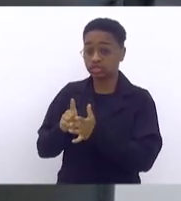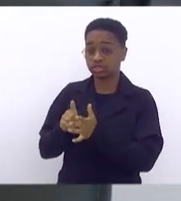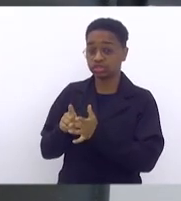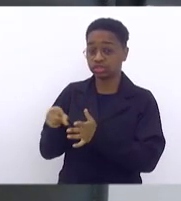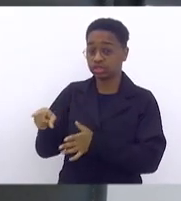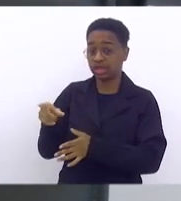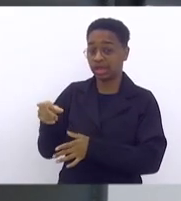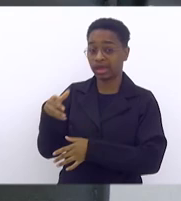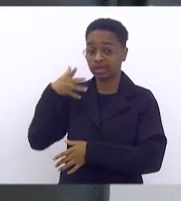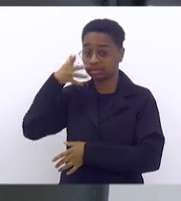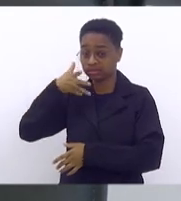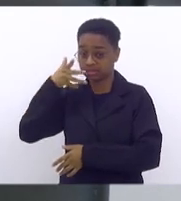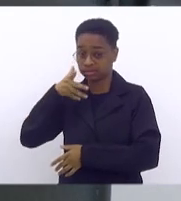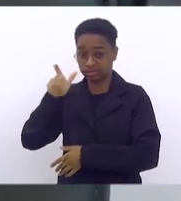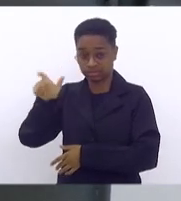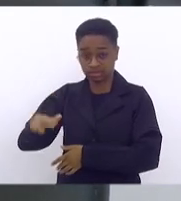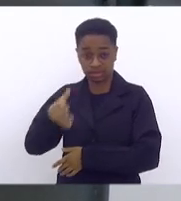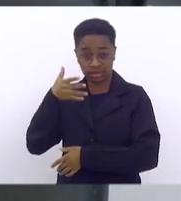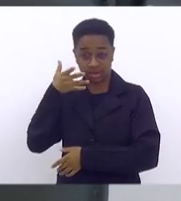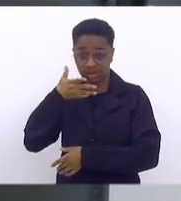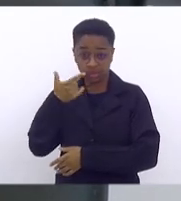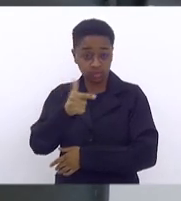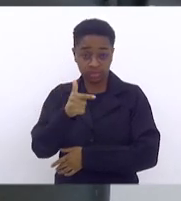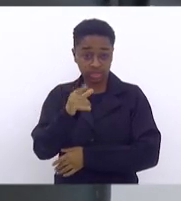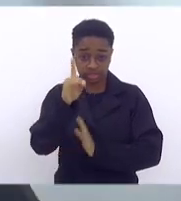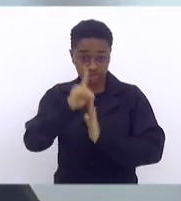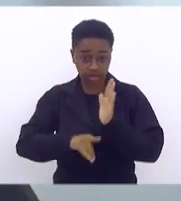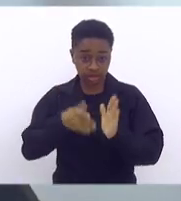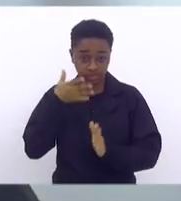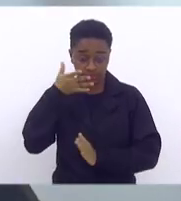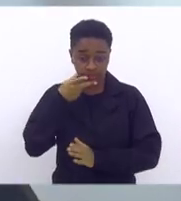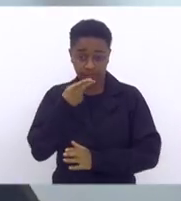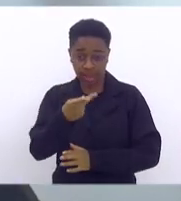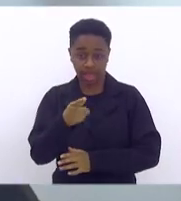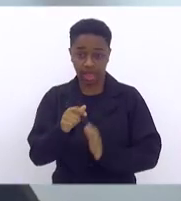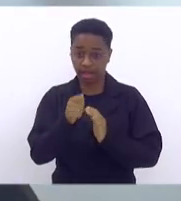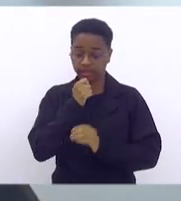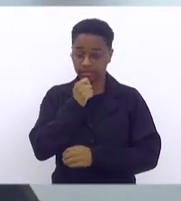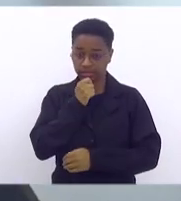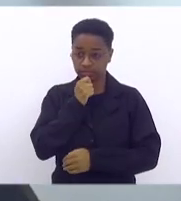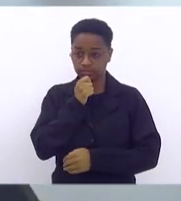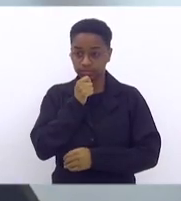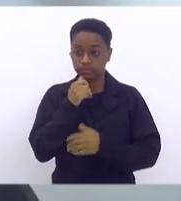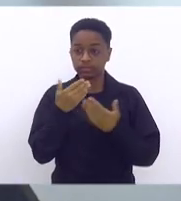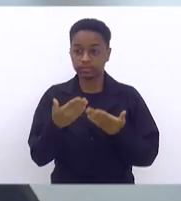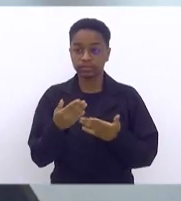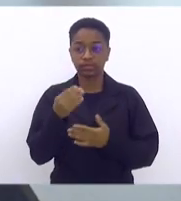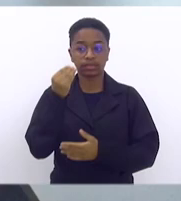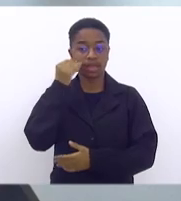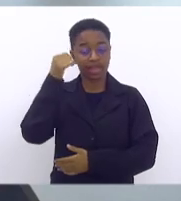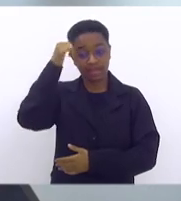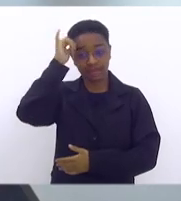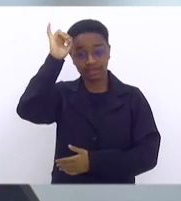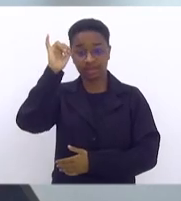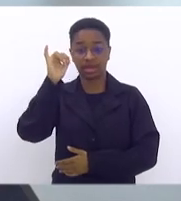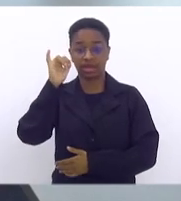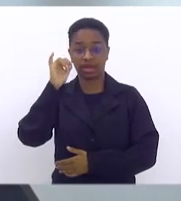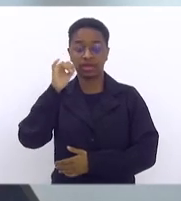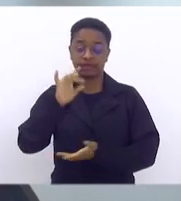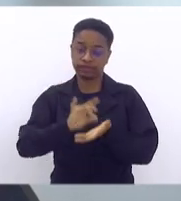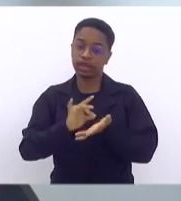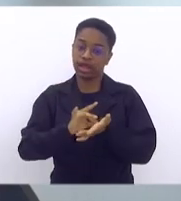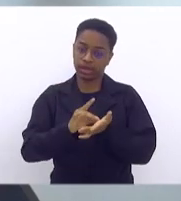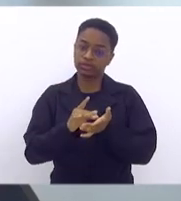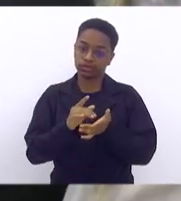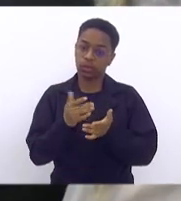a senhora Juliana, sequer teve o direito à palavra até este momento, em uma disputa, aí sim vira uma